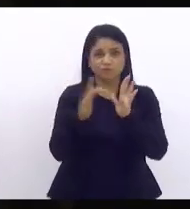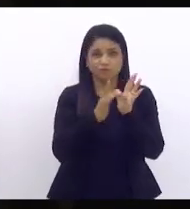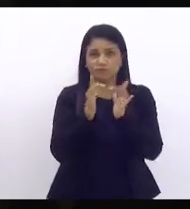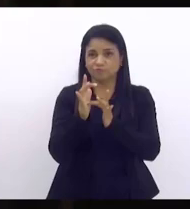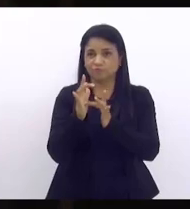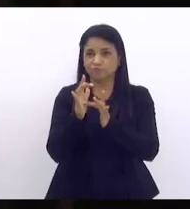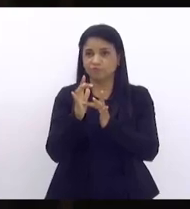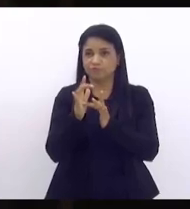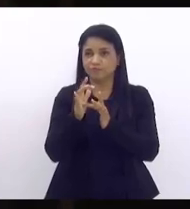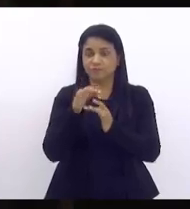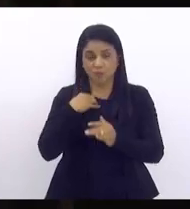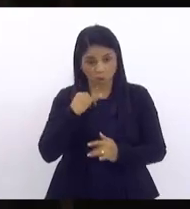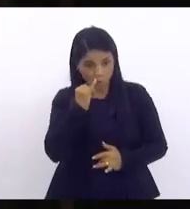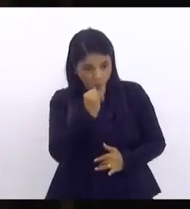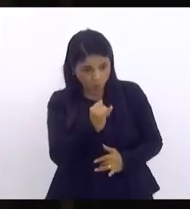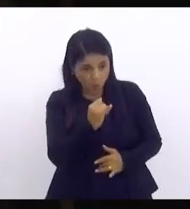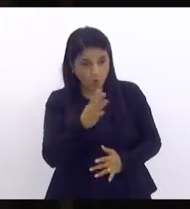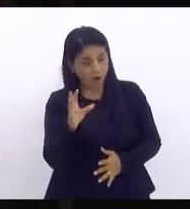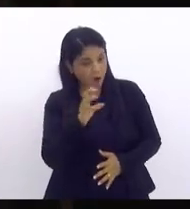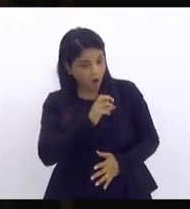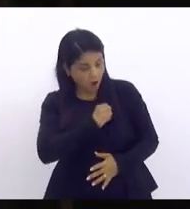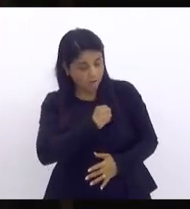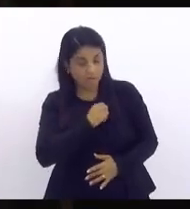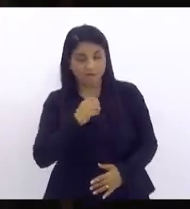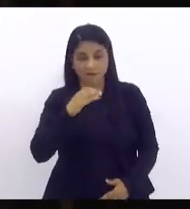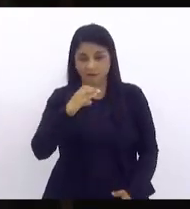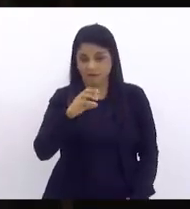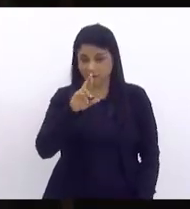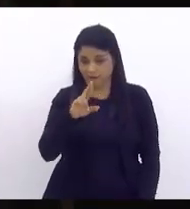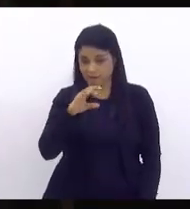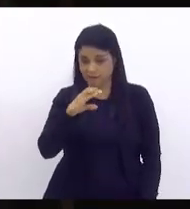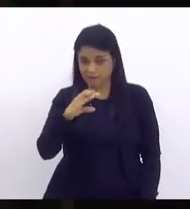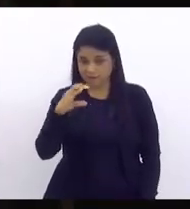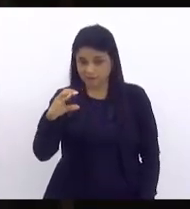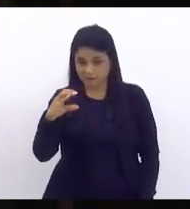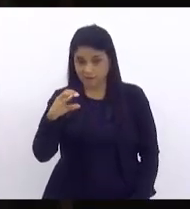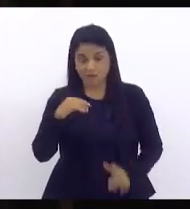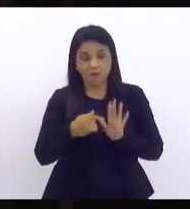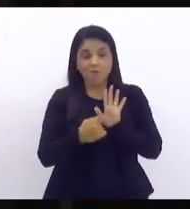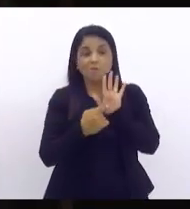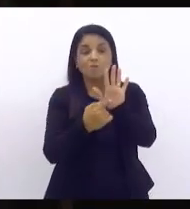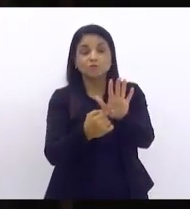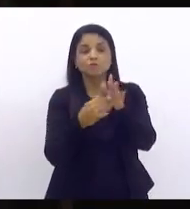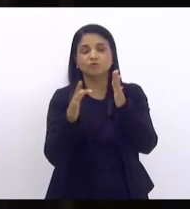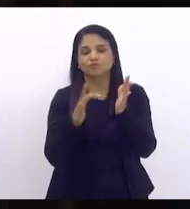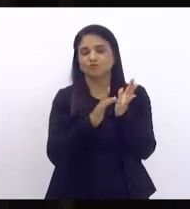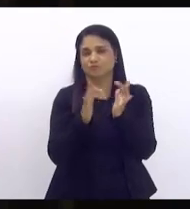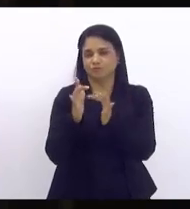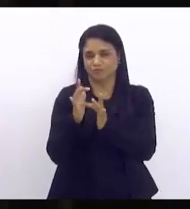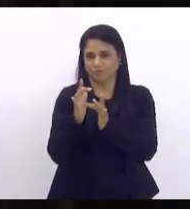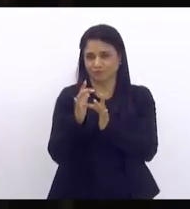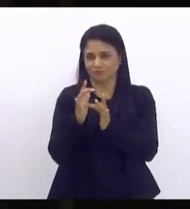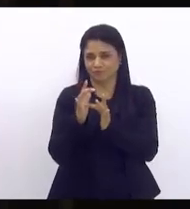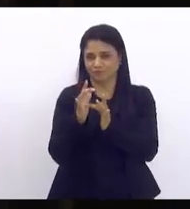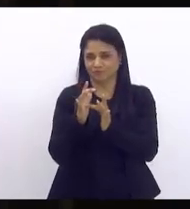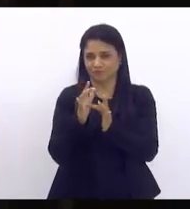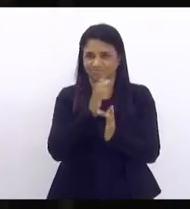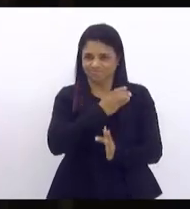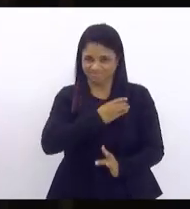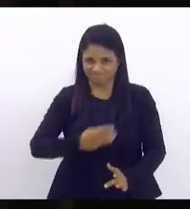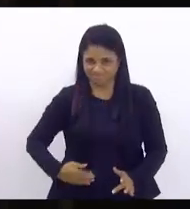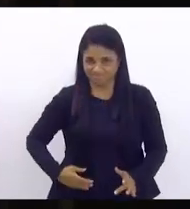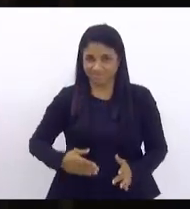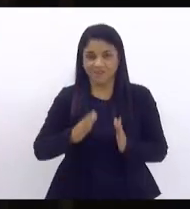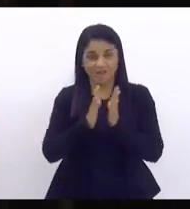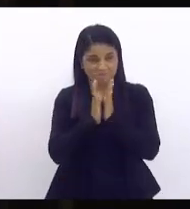dizia: eu amo a RCC porque ela nos apresentou Jesus Cristo.